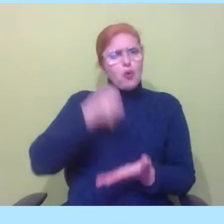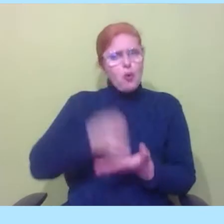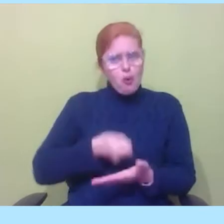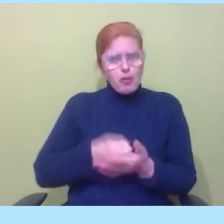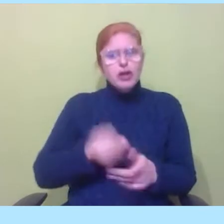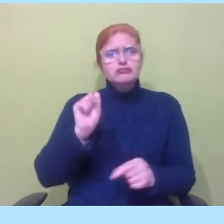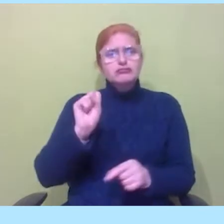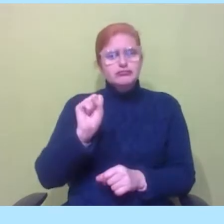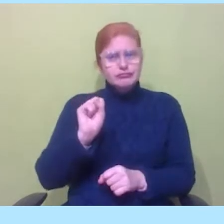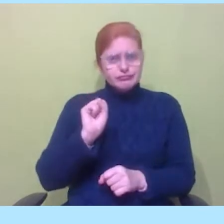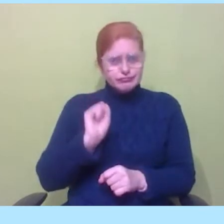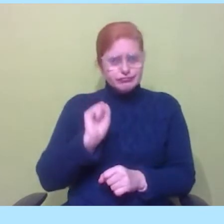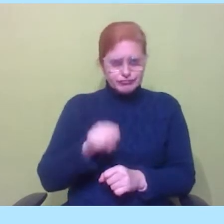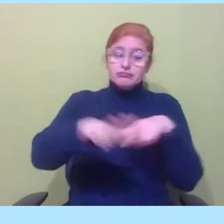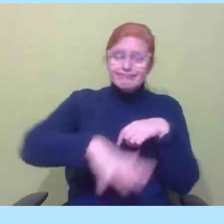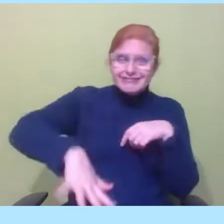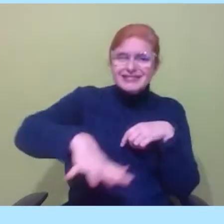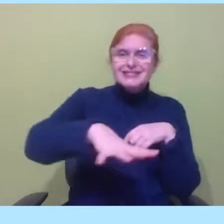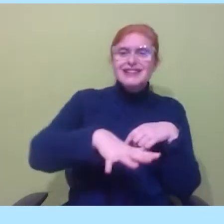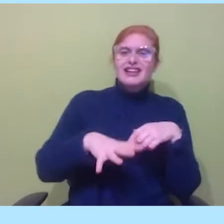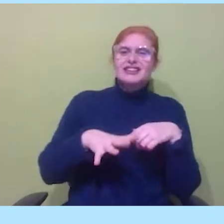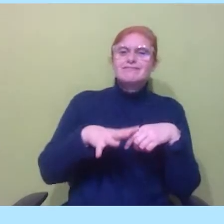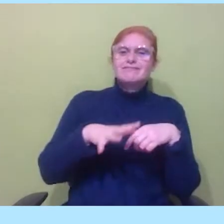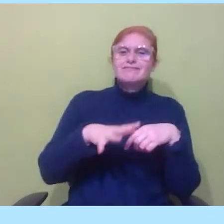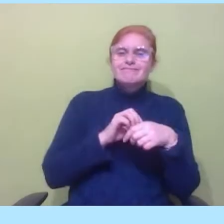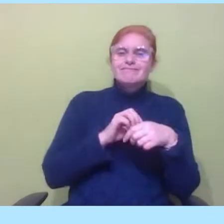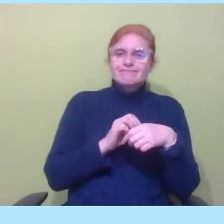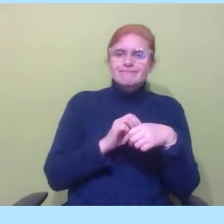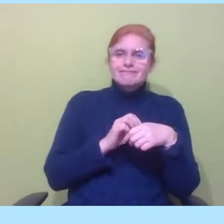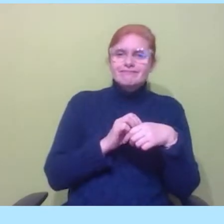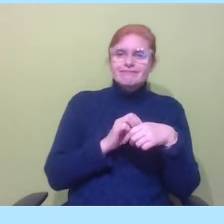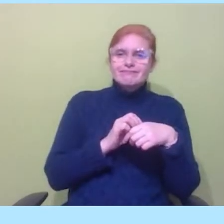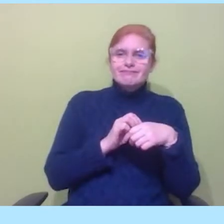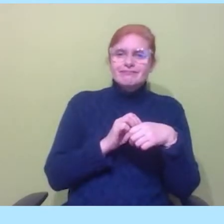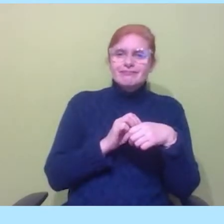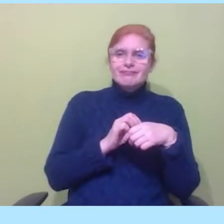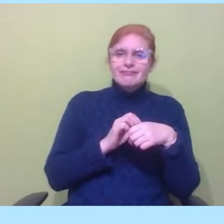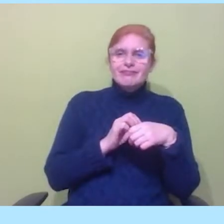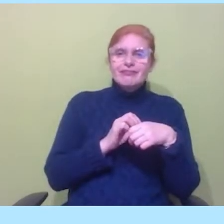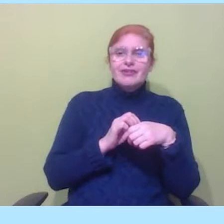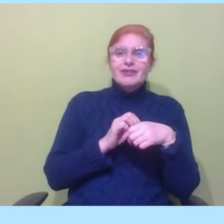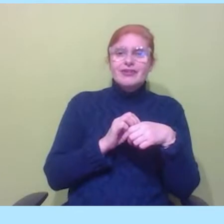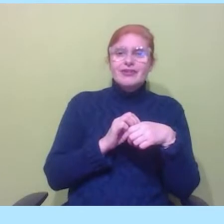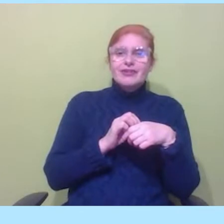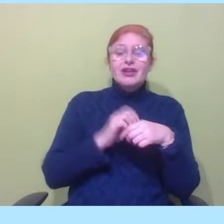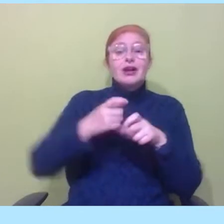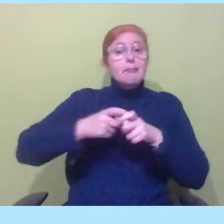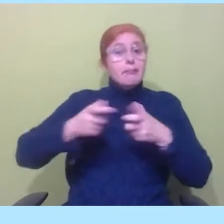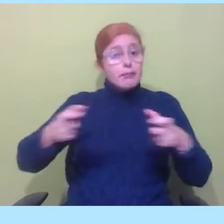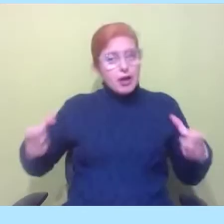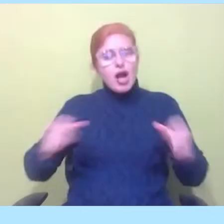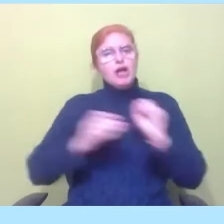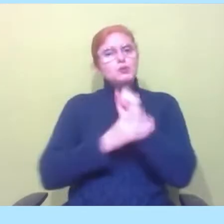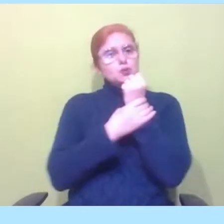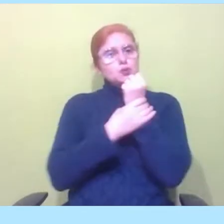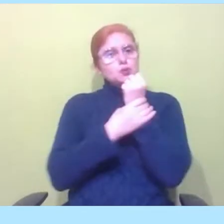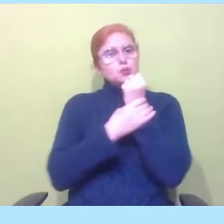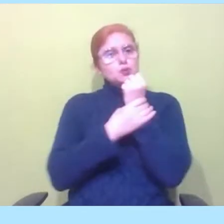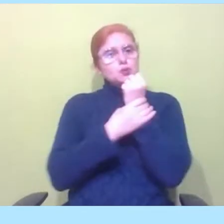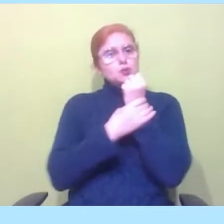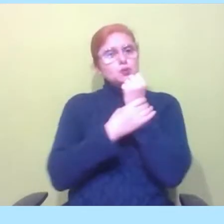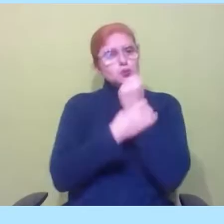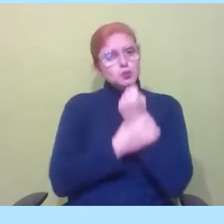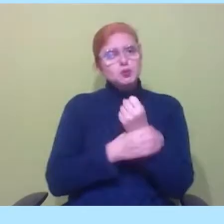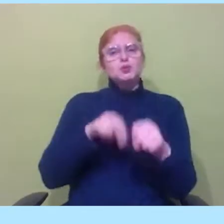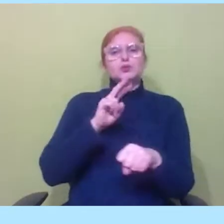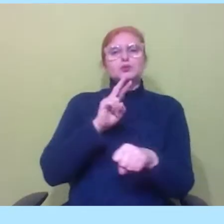espaço de entender a segurança e o cuidado com essas